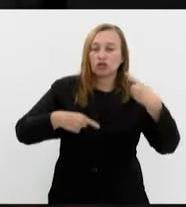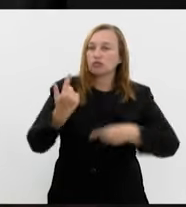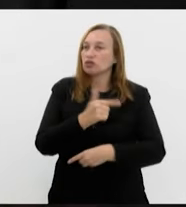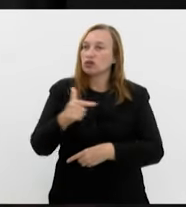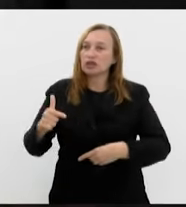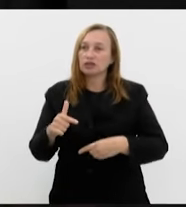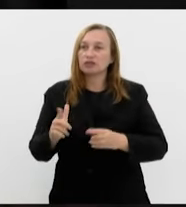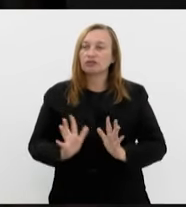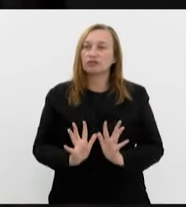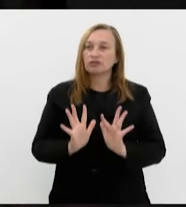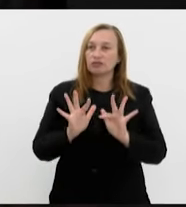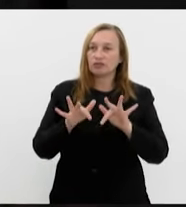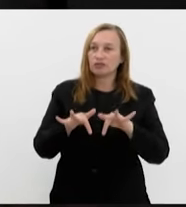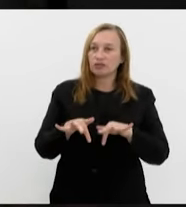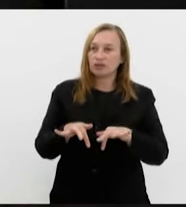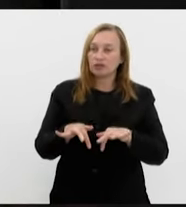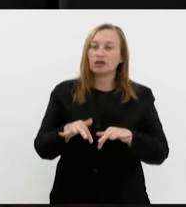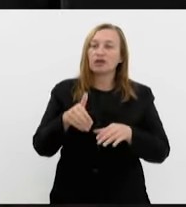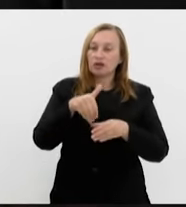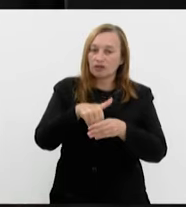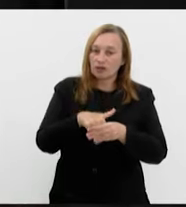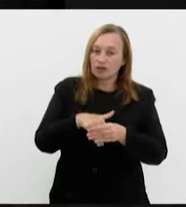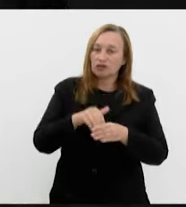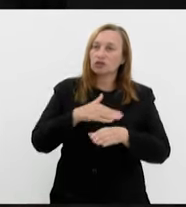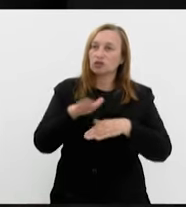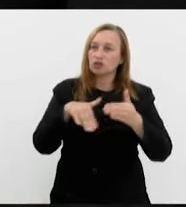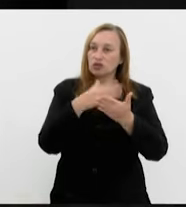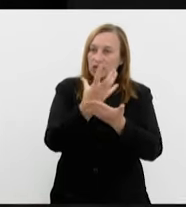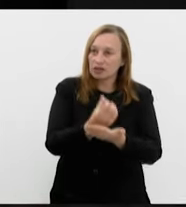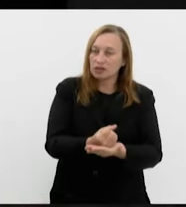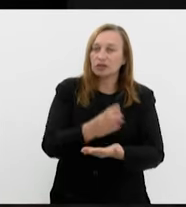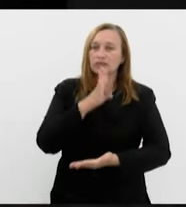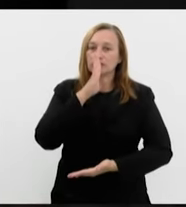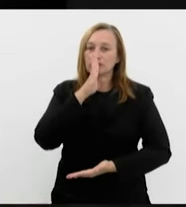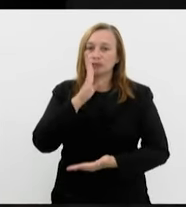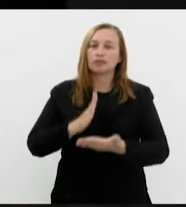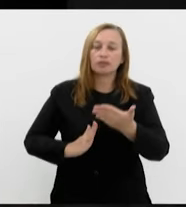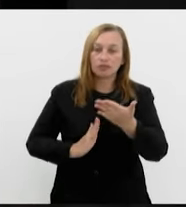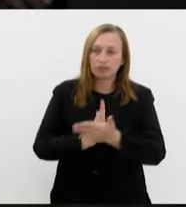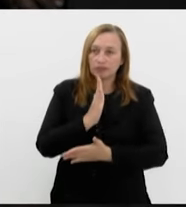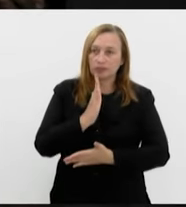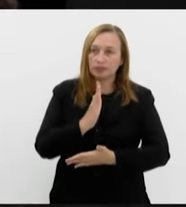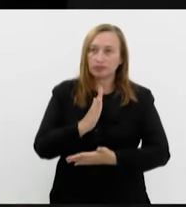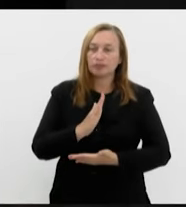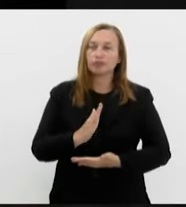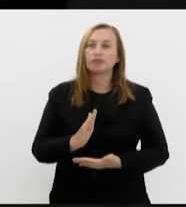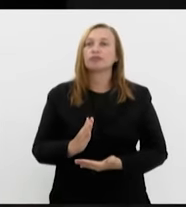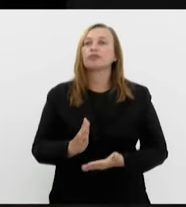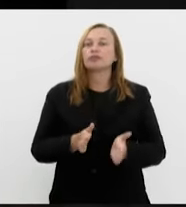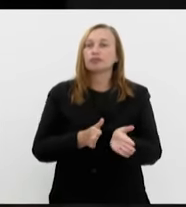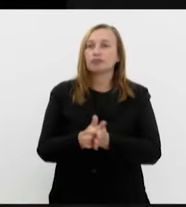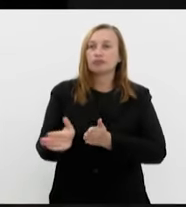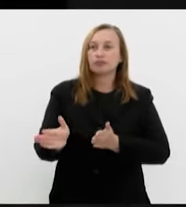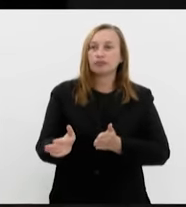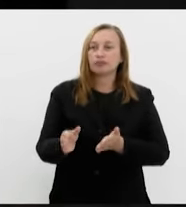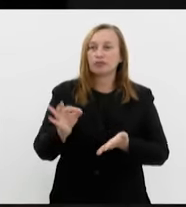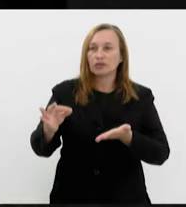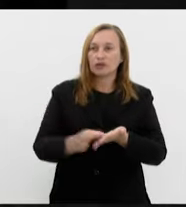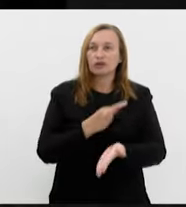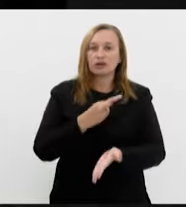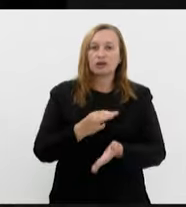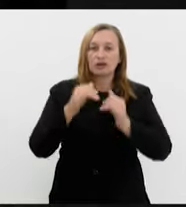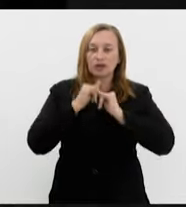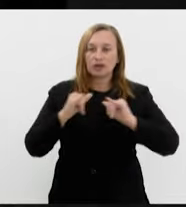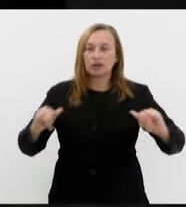discutir, encerrada a discussão. Em votação, os senhores que aprovam permaneçam como estão. Aprovado, vai autógrafo. Para a declaração de